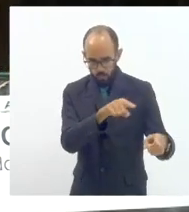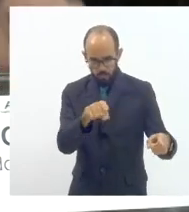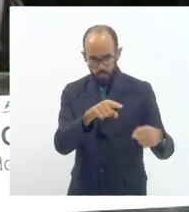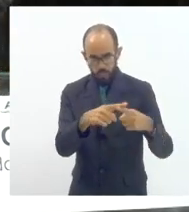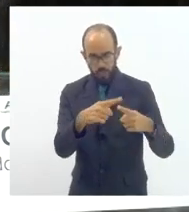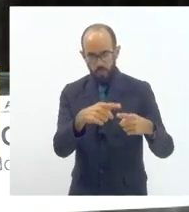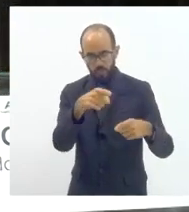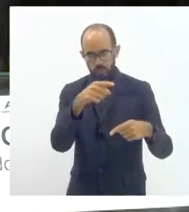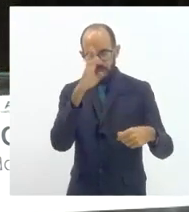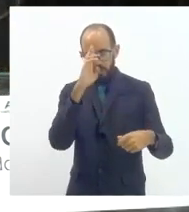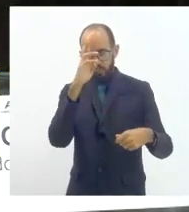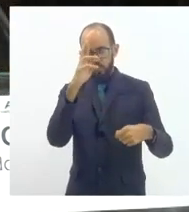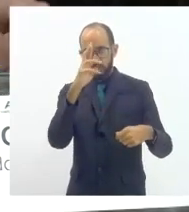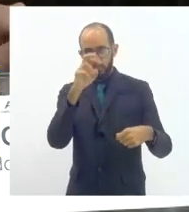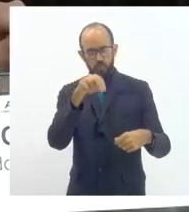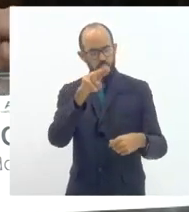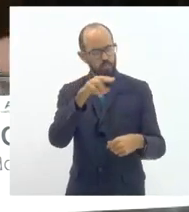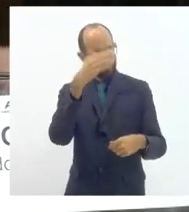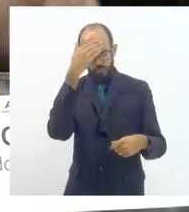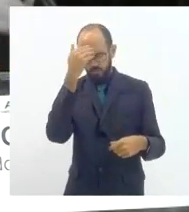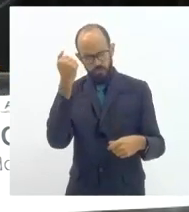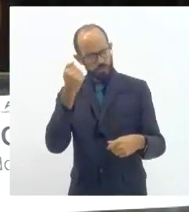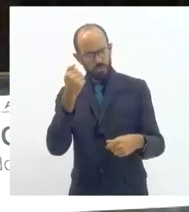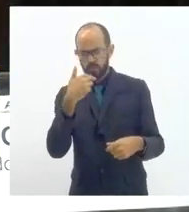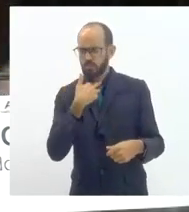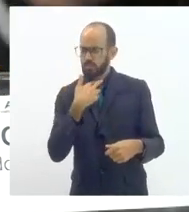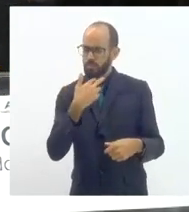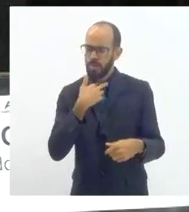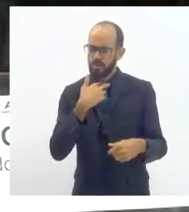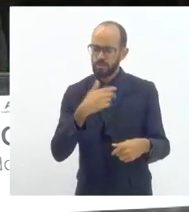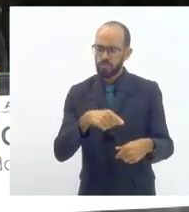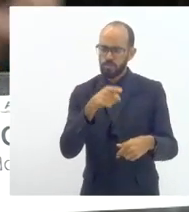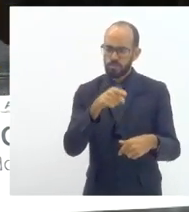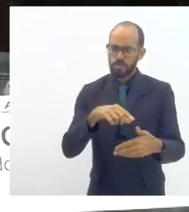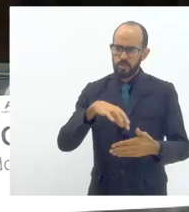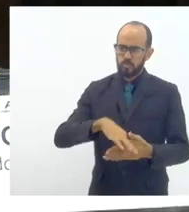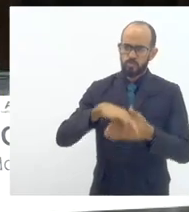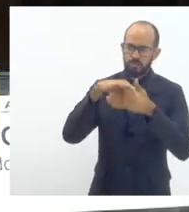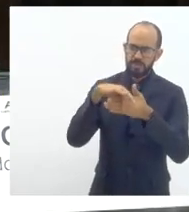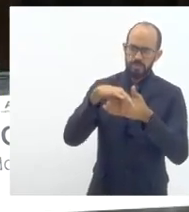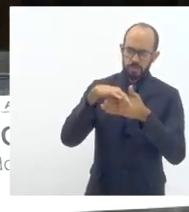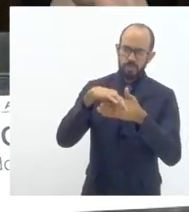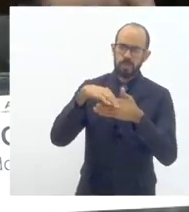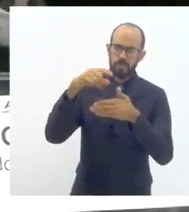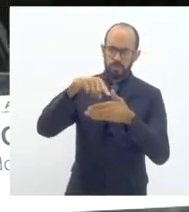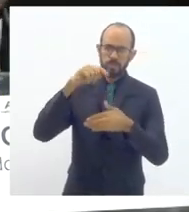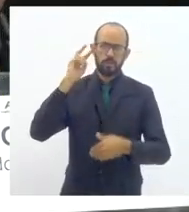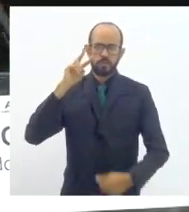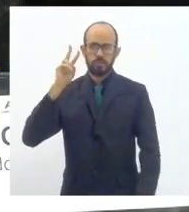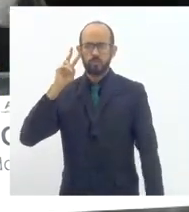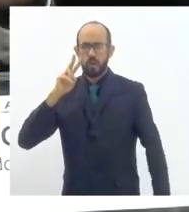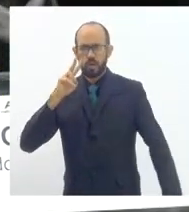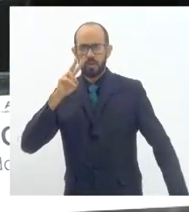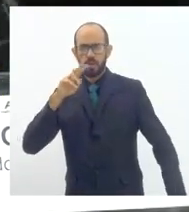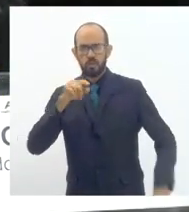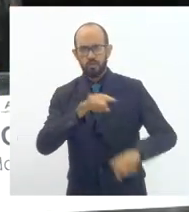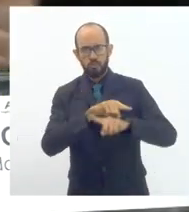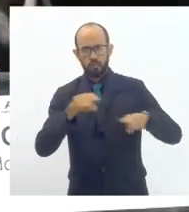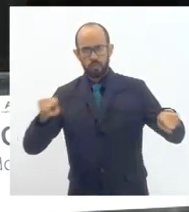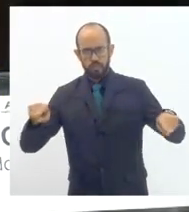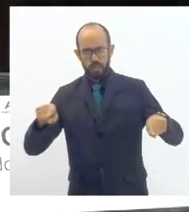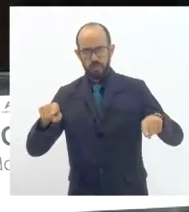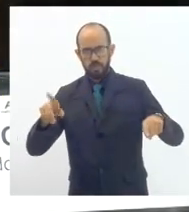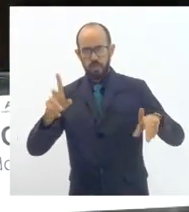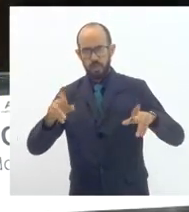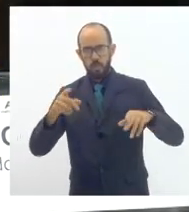Parlamento Juvenil, nunca se esqueçam disso, vocês são os protagonistas dessa história, e vocês, tanto